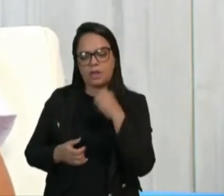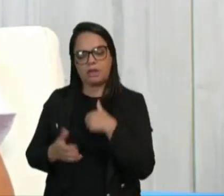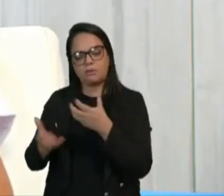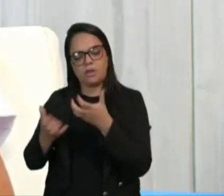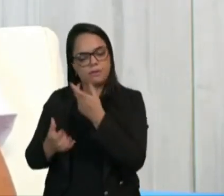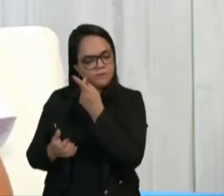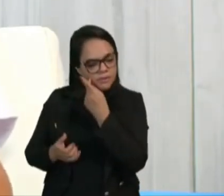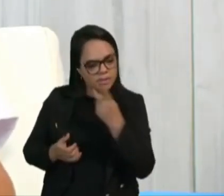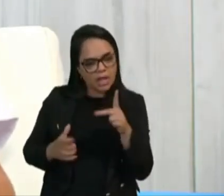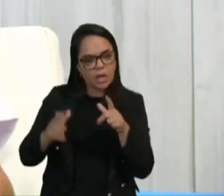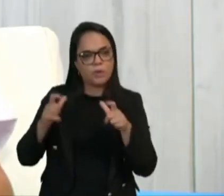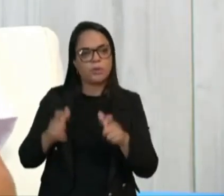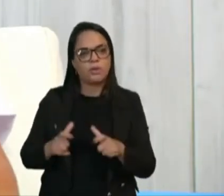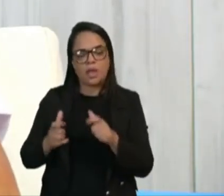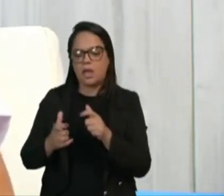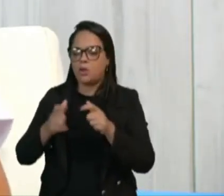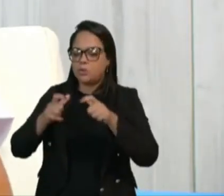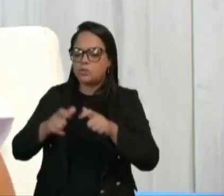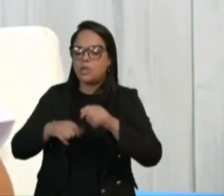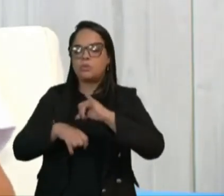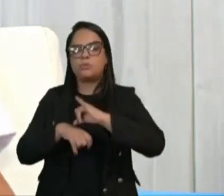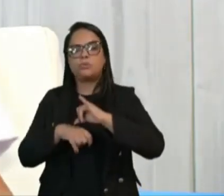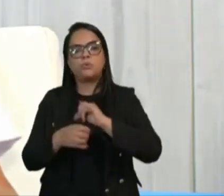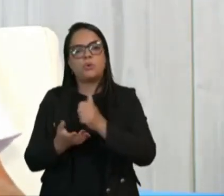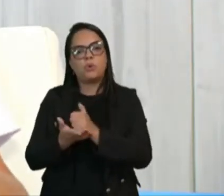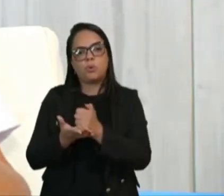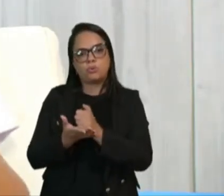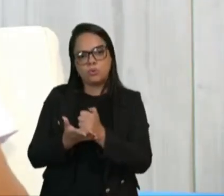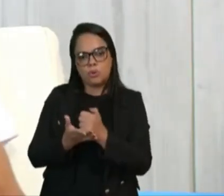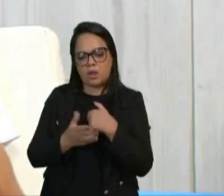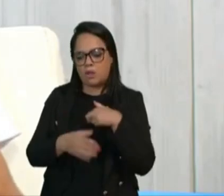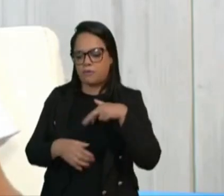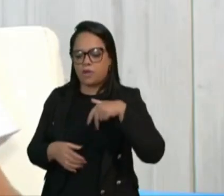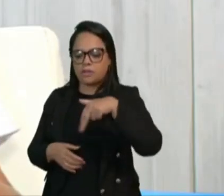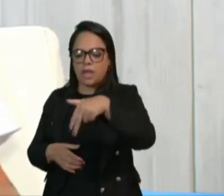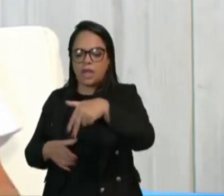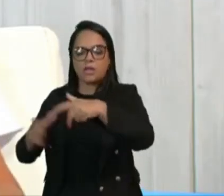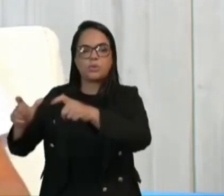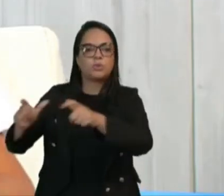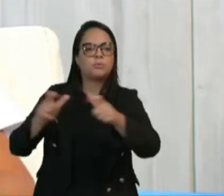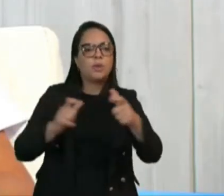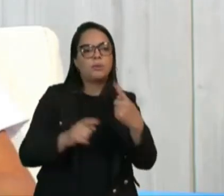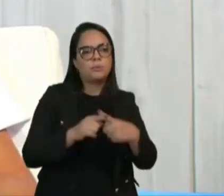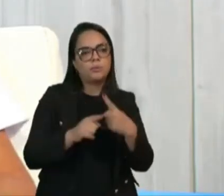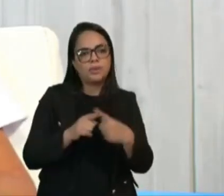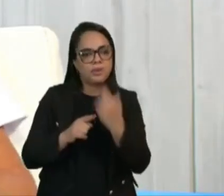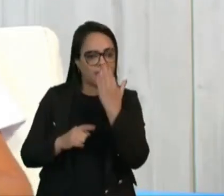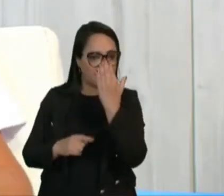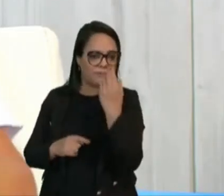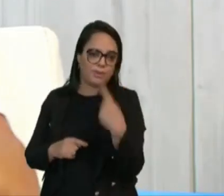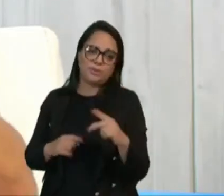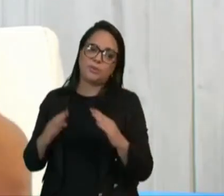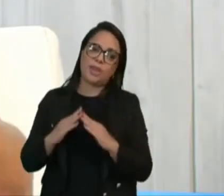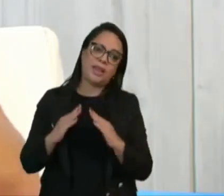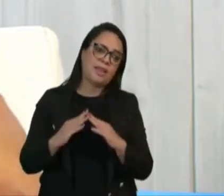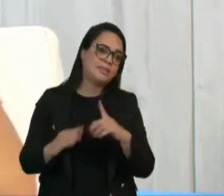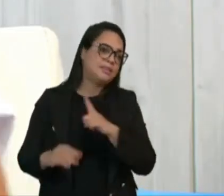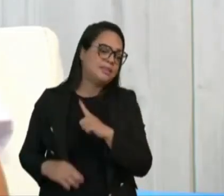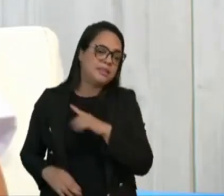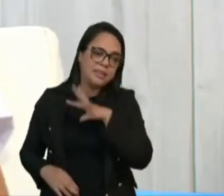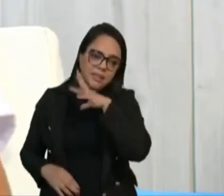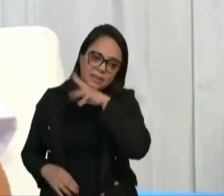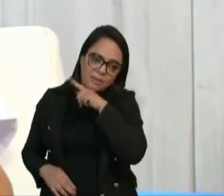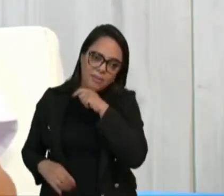visitar um centro de controle de zoonoses, eu vou andar pelo meu bairro, porque na porta da sua casa tem um bichinho que está precisando